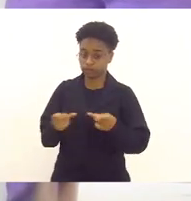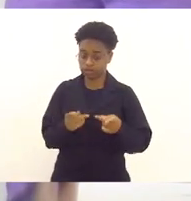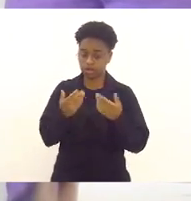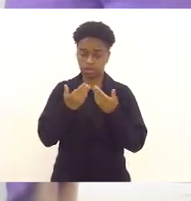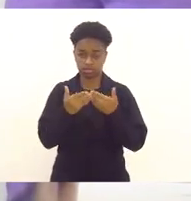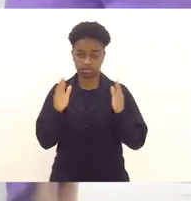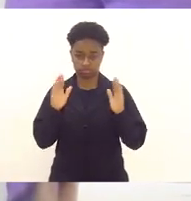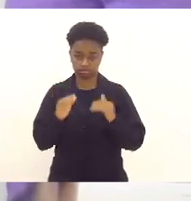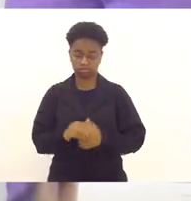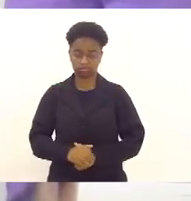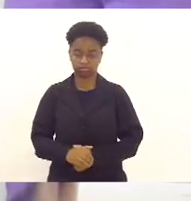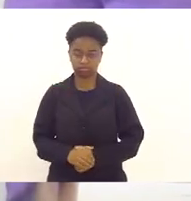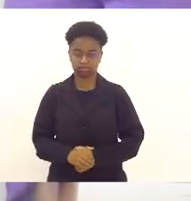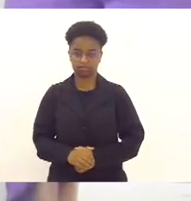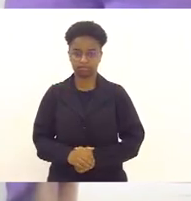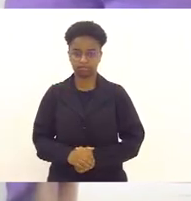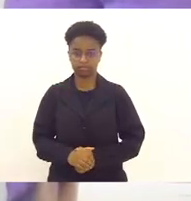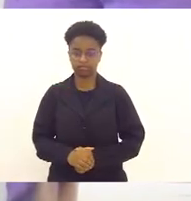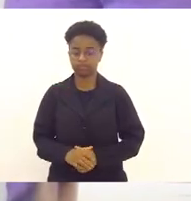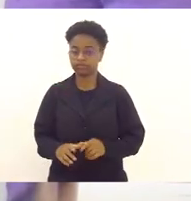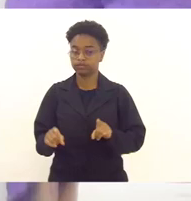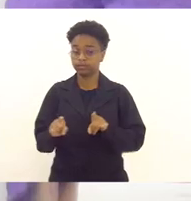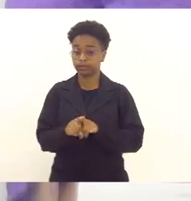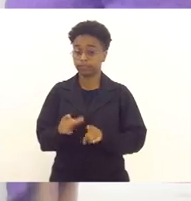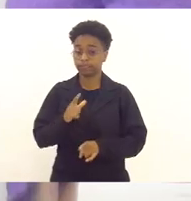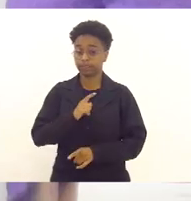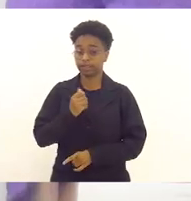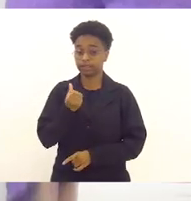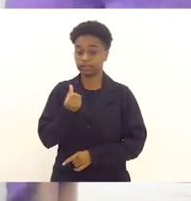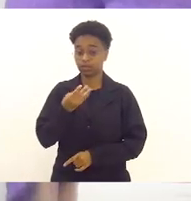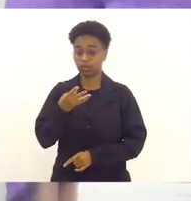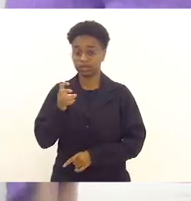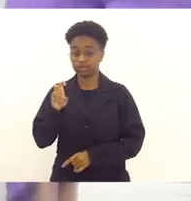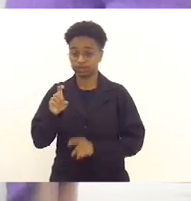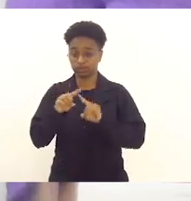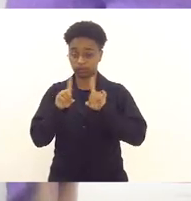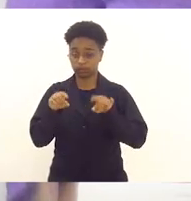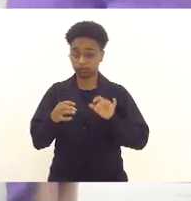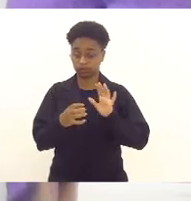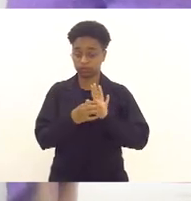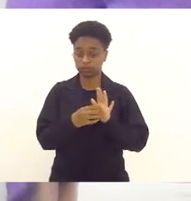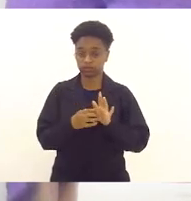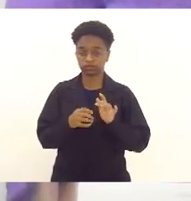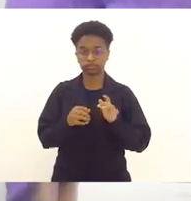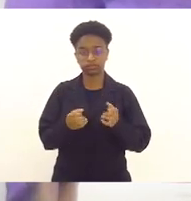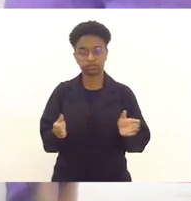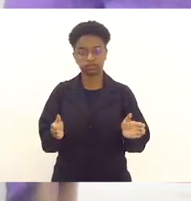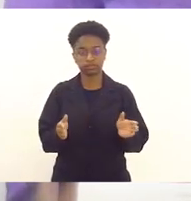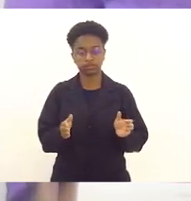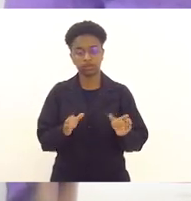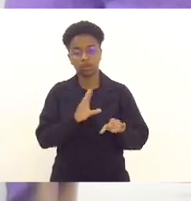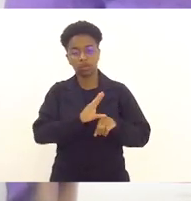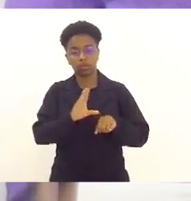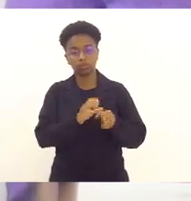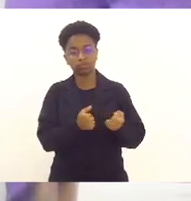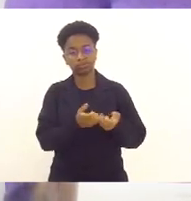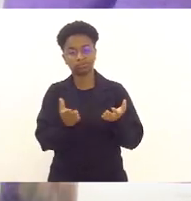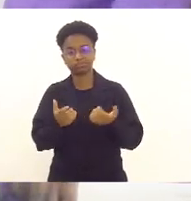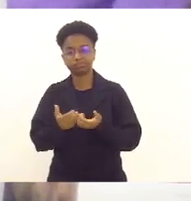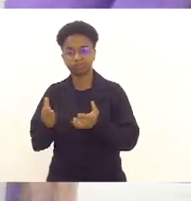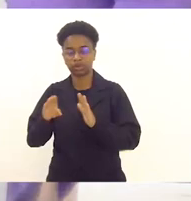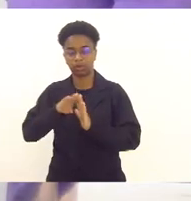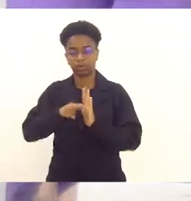abertas e nós tivemos 645 Servidores Municipais capacitados pelos Nossos programas